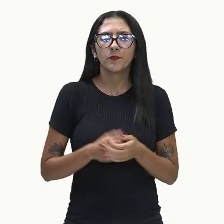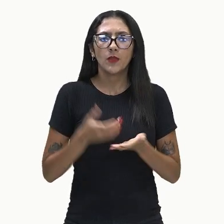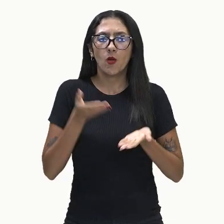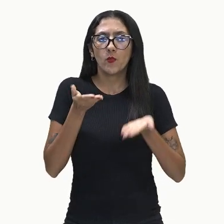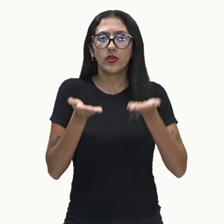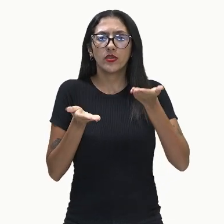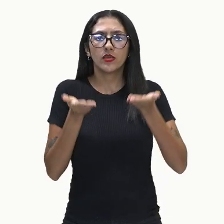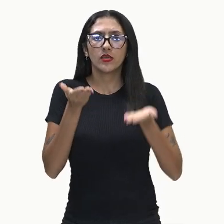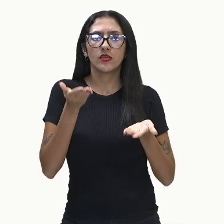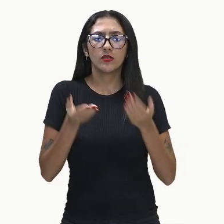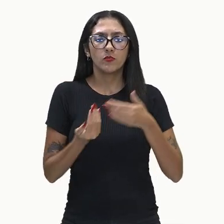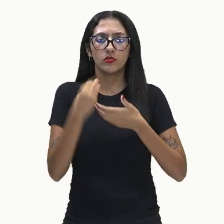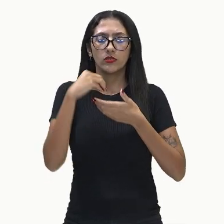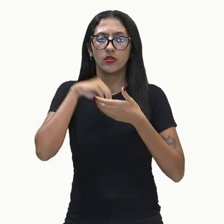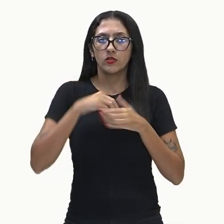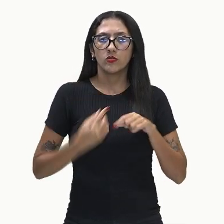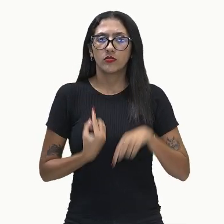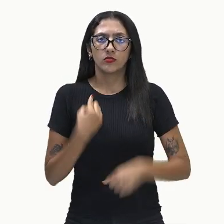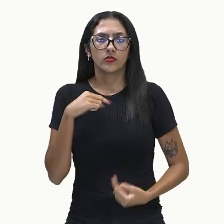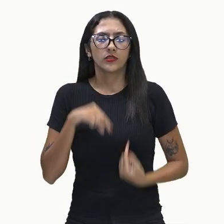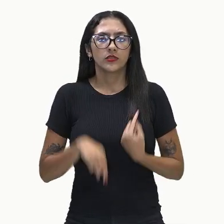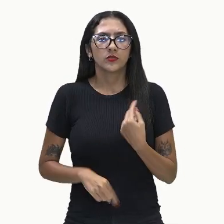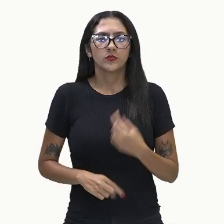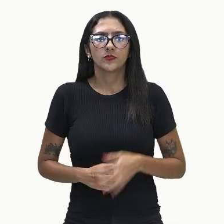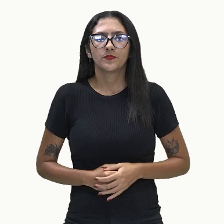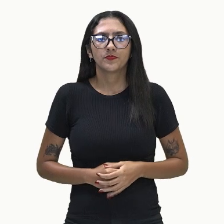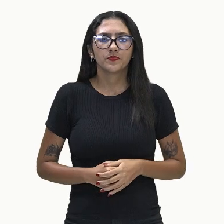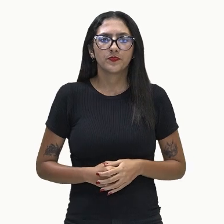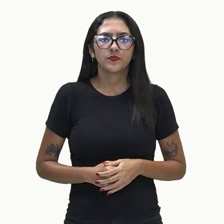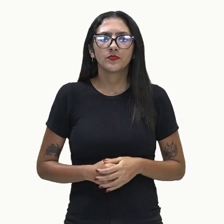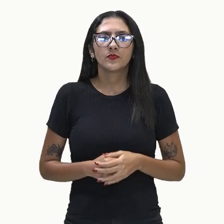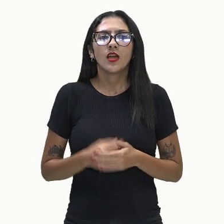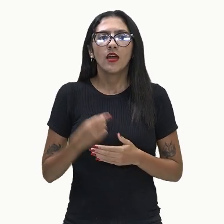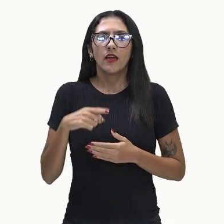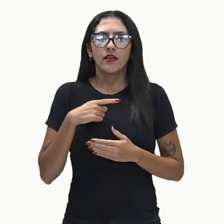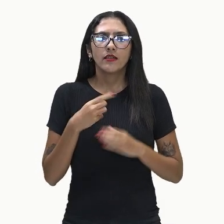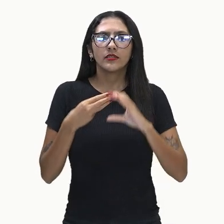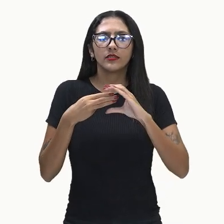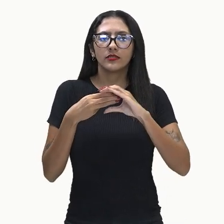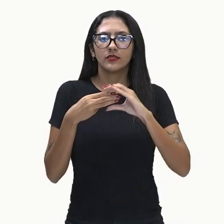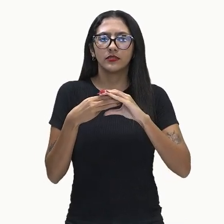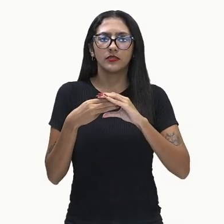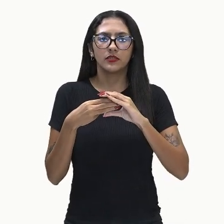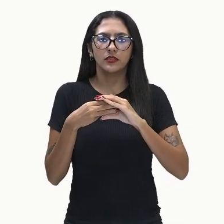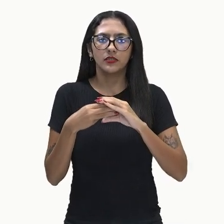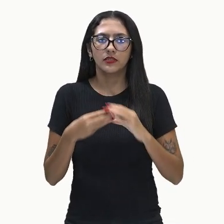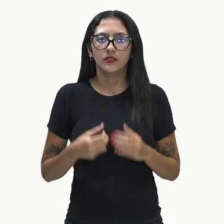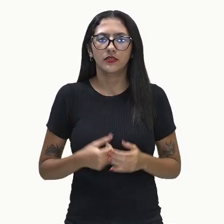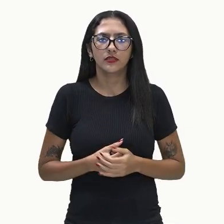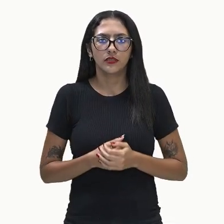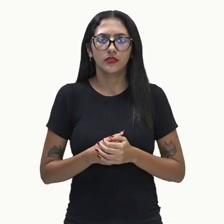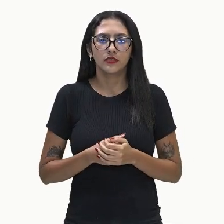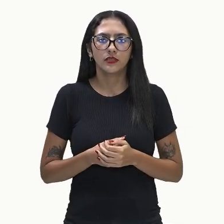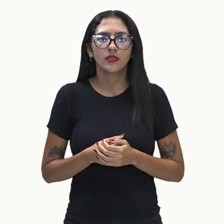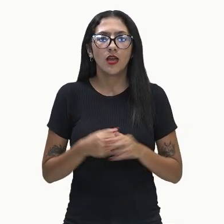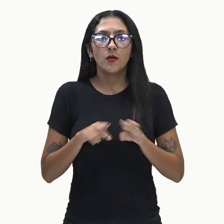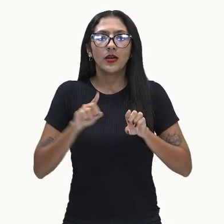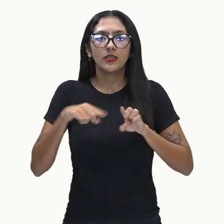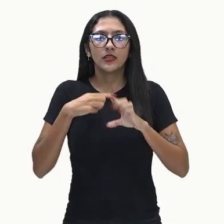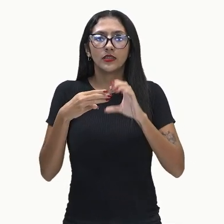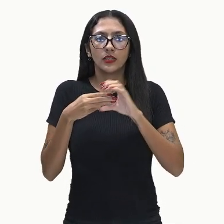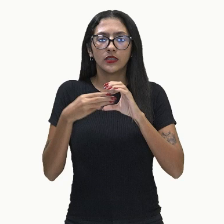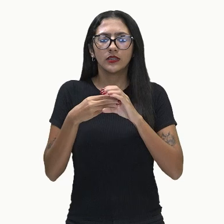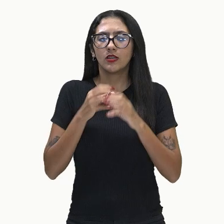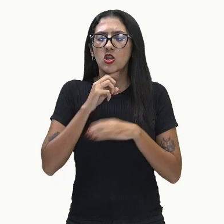interno do nosso organismo. Estas células não têm a capacidade de se regenerar, por isso que nós temos